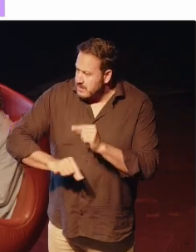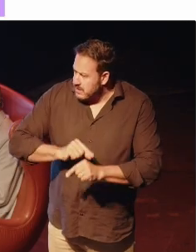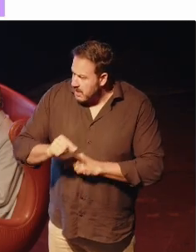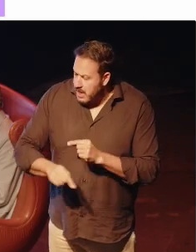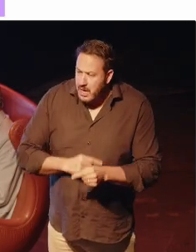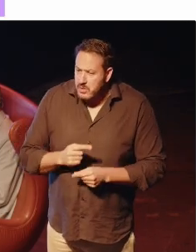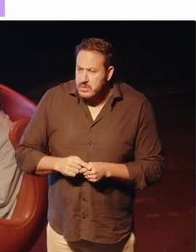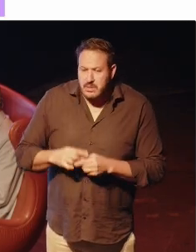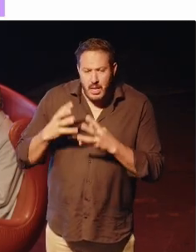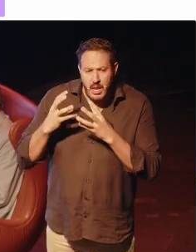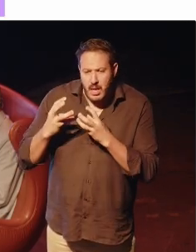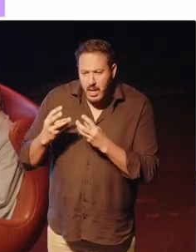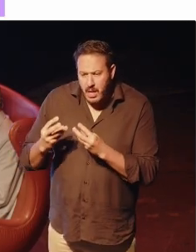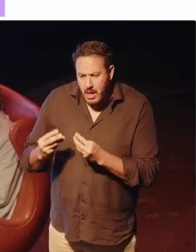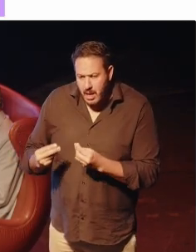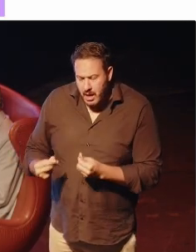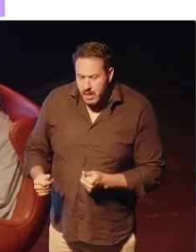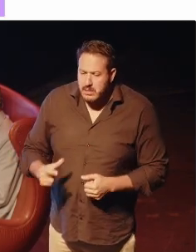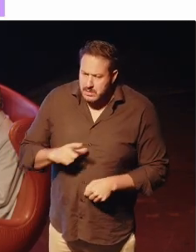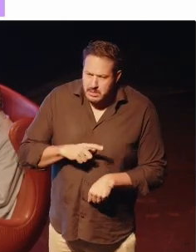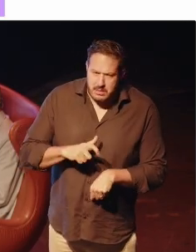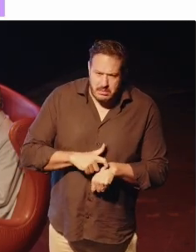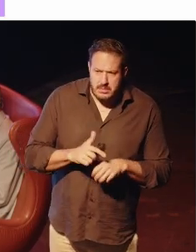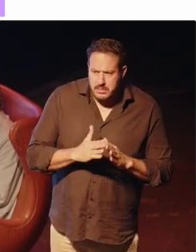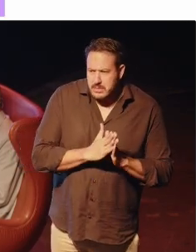degenerativas têm este período